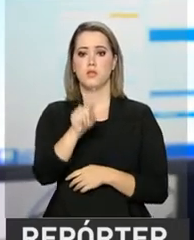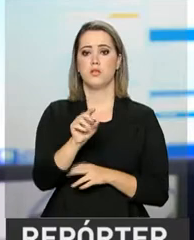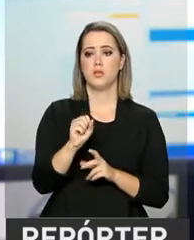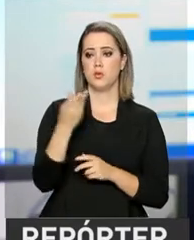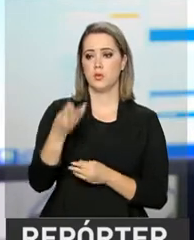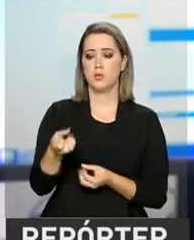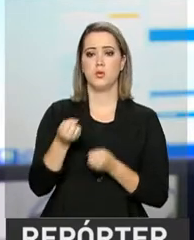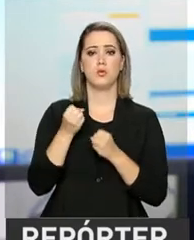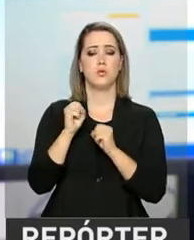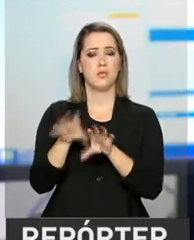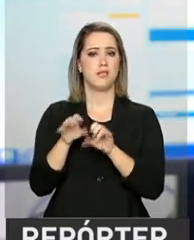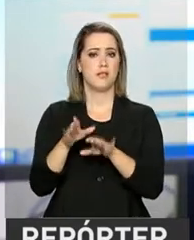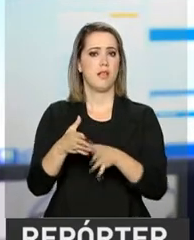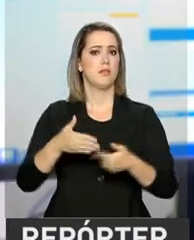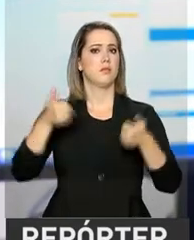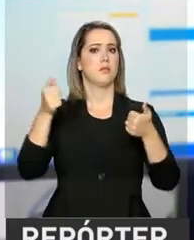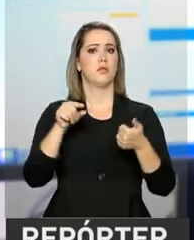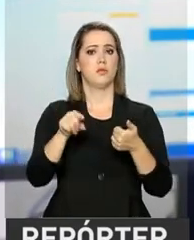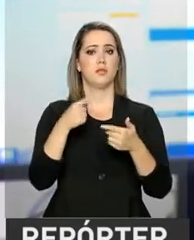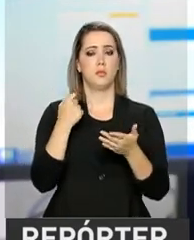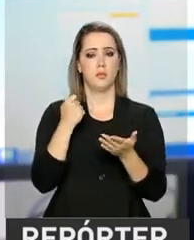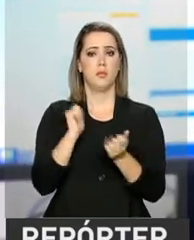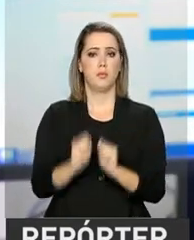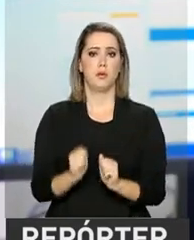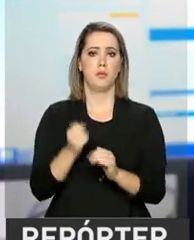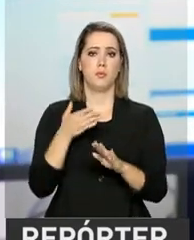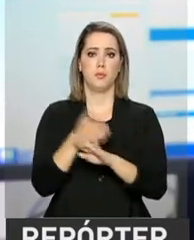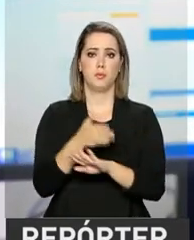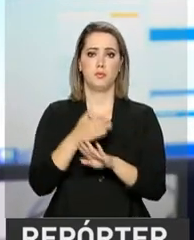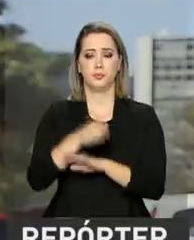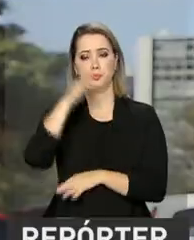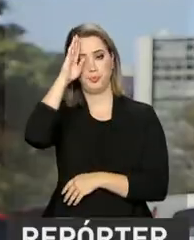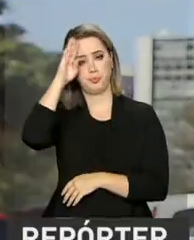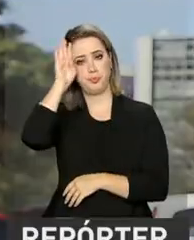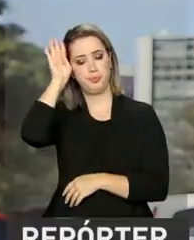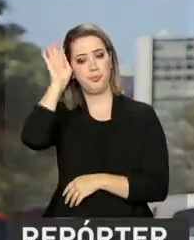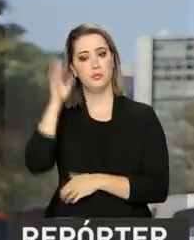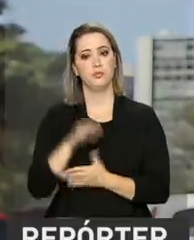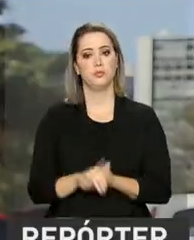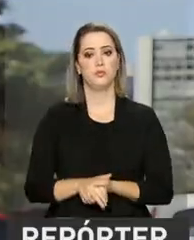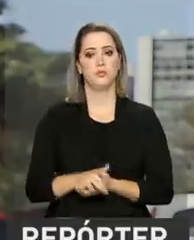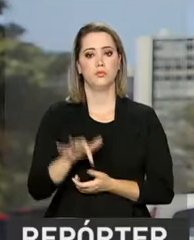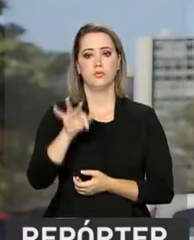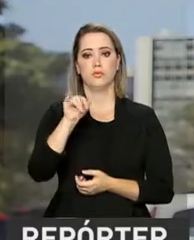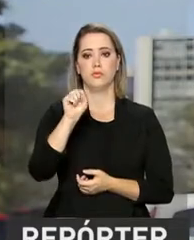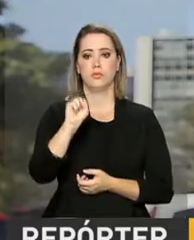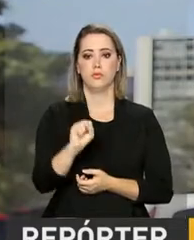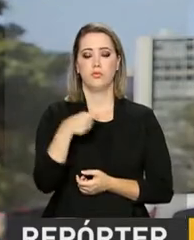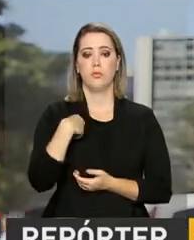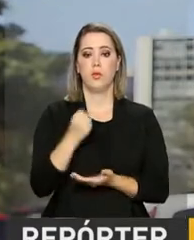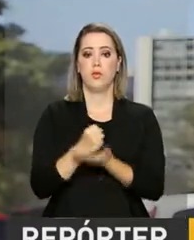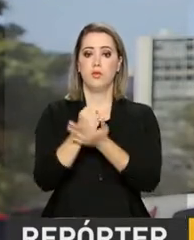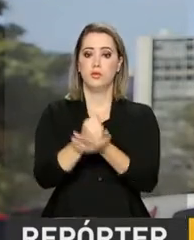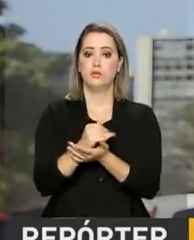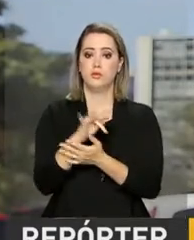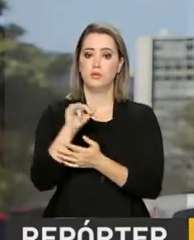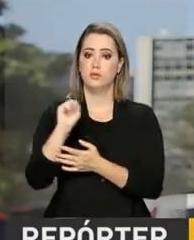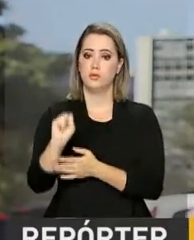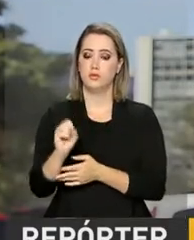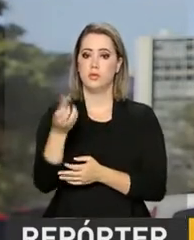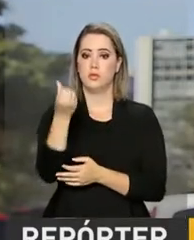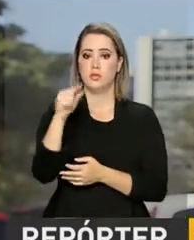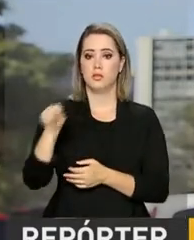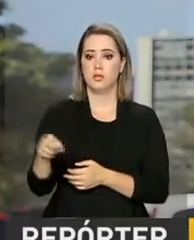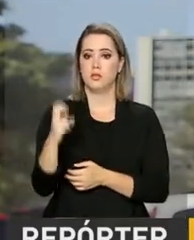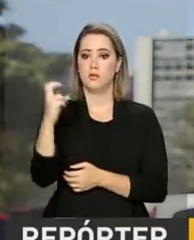ensino bom pra poder entrar no ensino superior o fies oferece financiamento a uma taxa de juros de 6 e